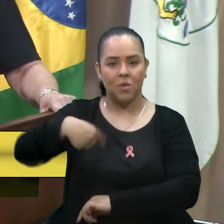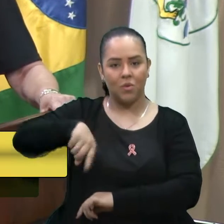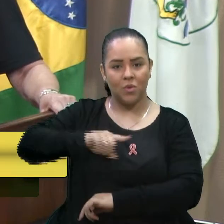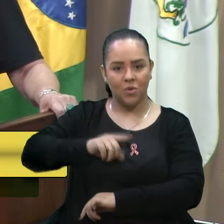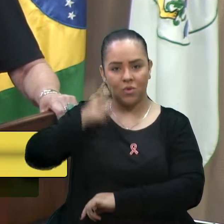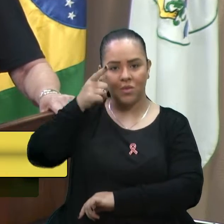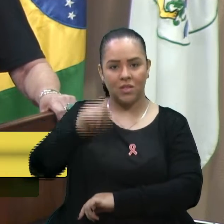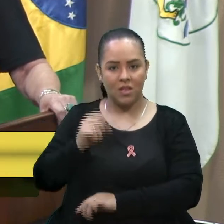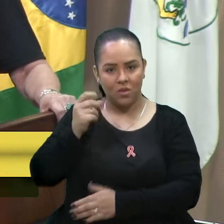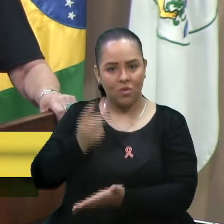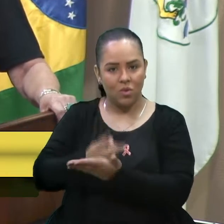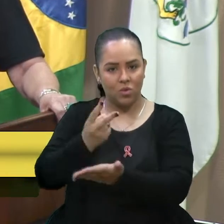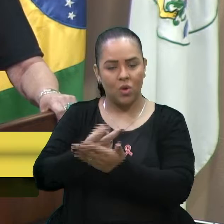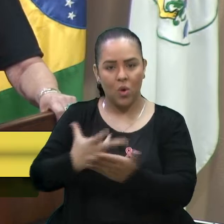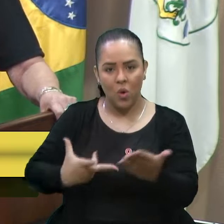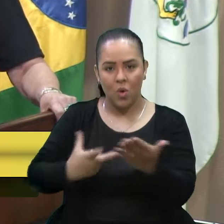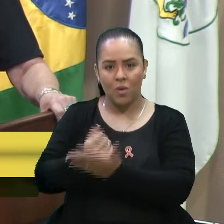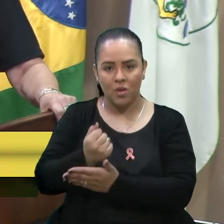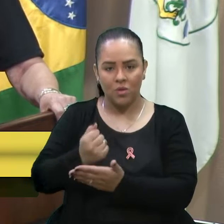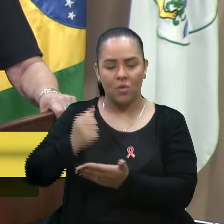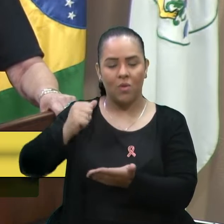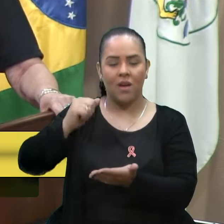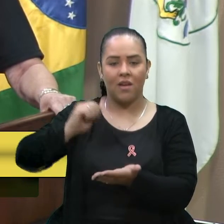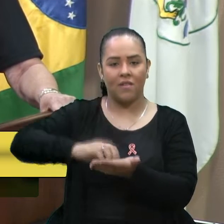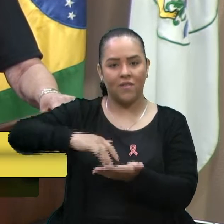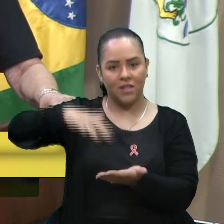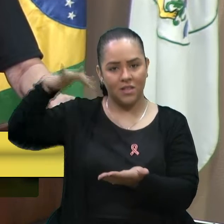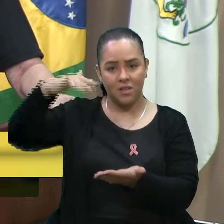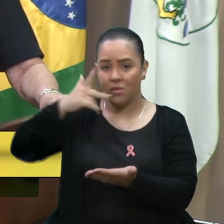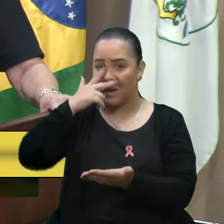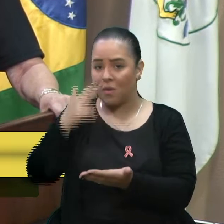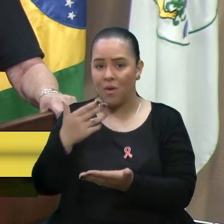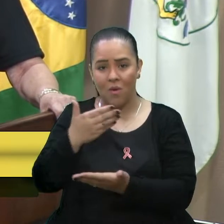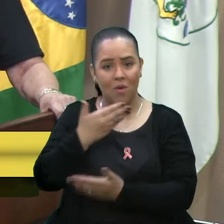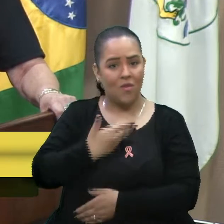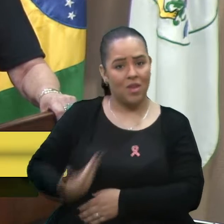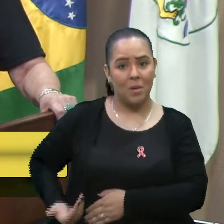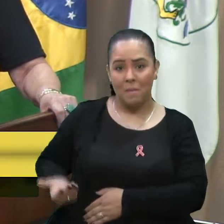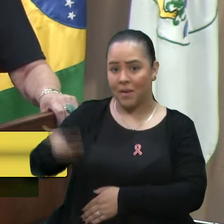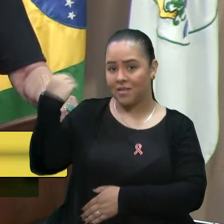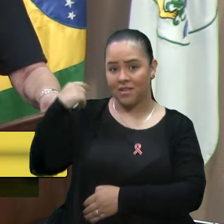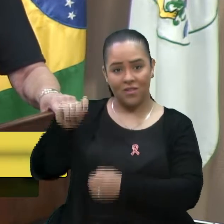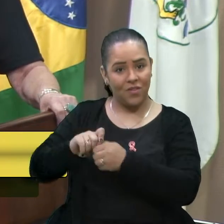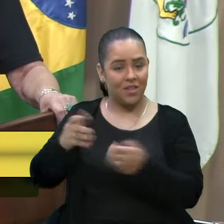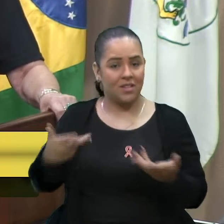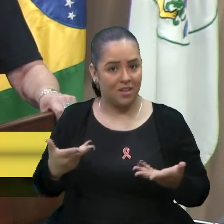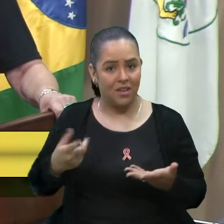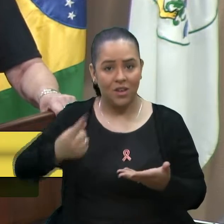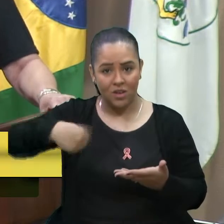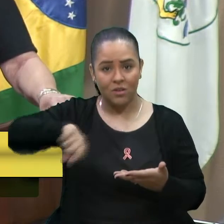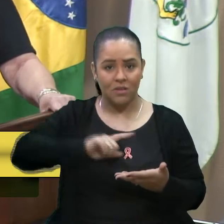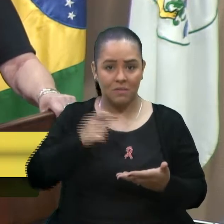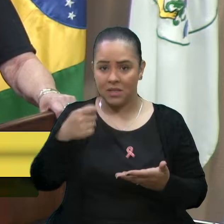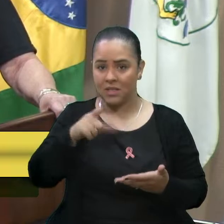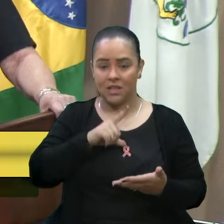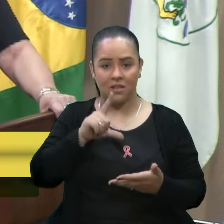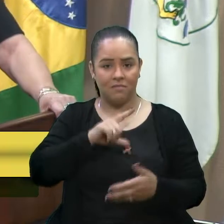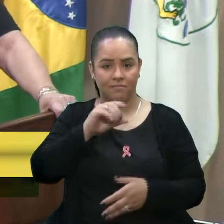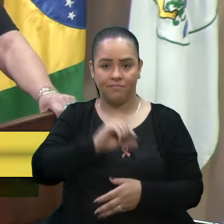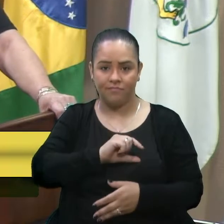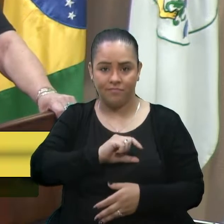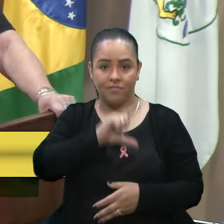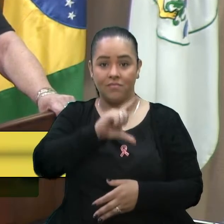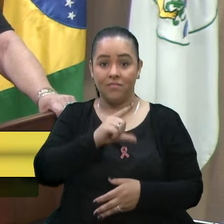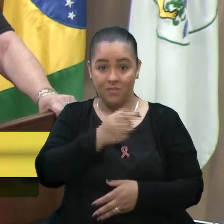com a inflação, como todos os outros governos fizeram. E olha, que é desde o governo Vanin. Quem quiser